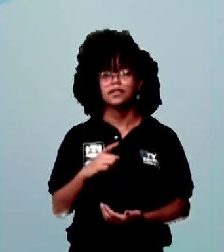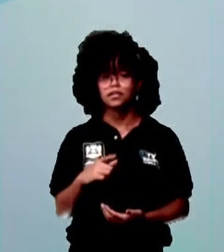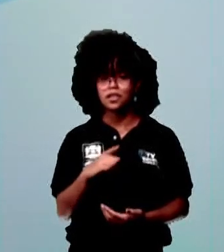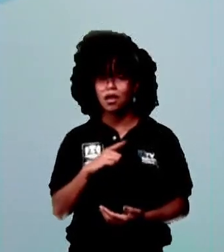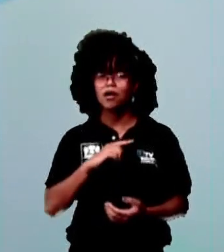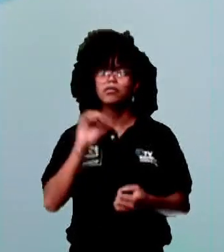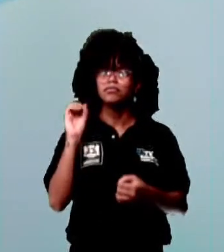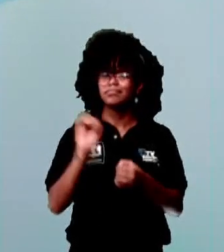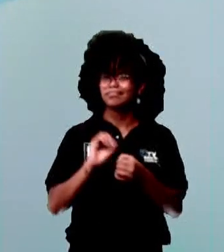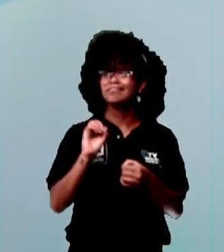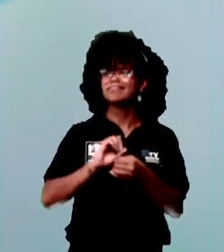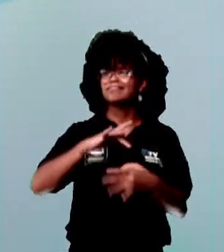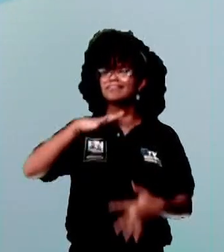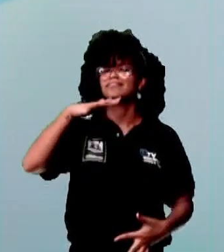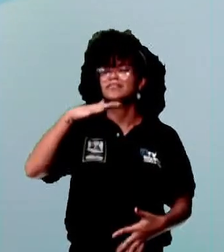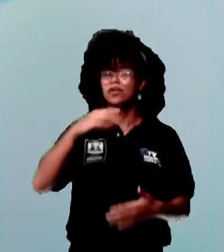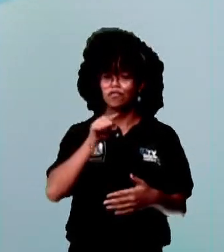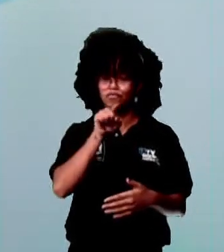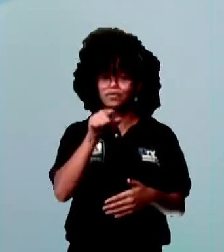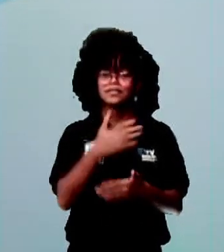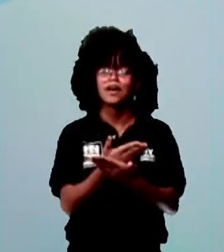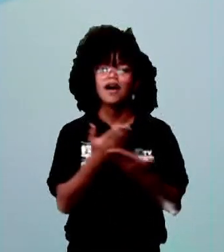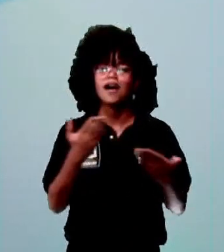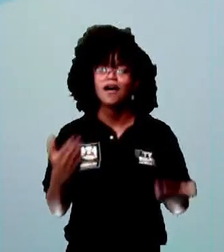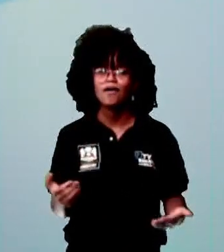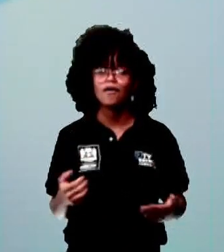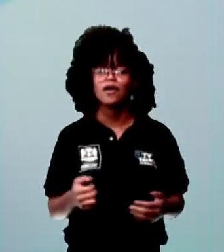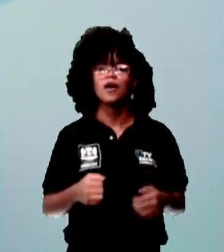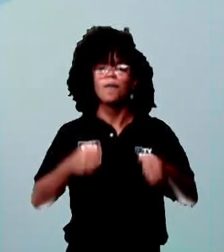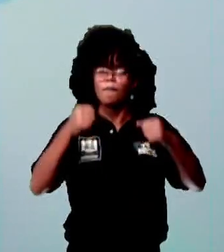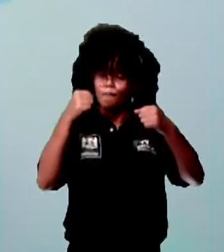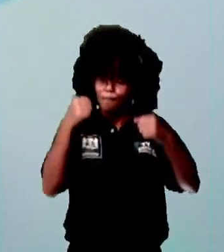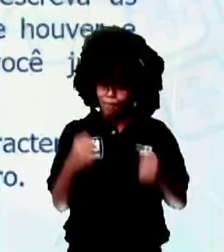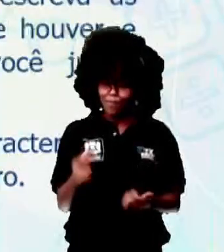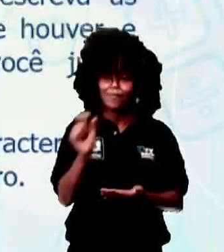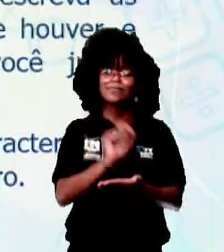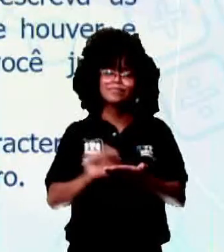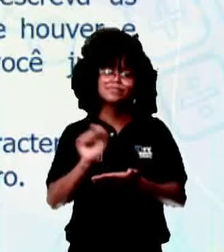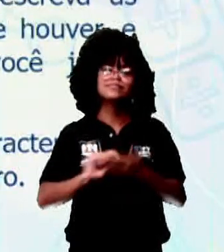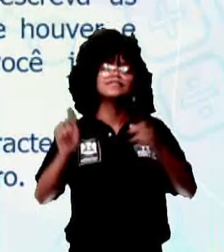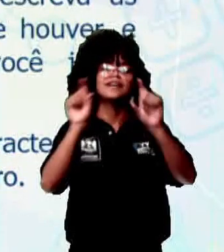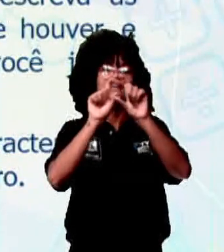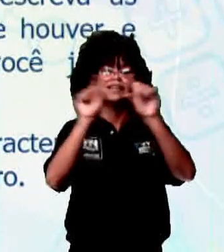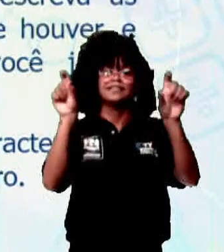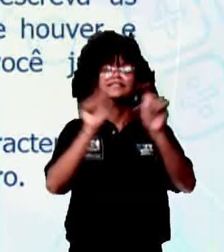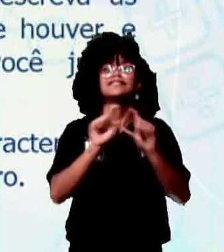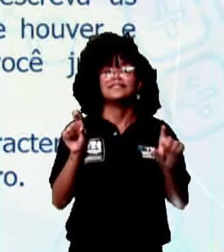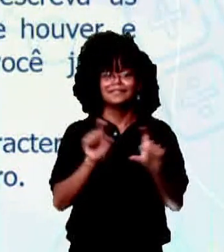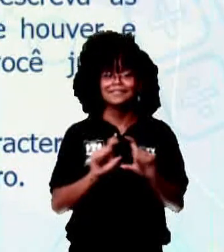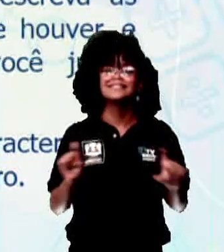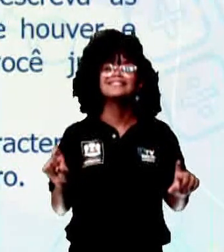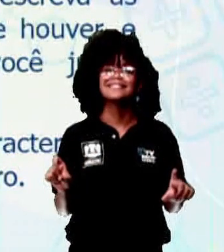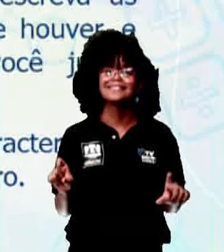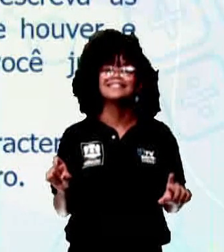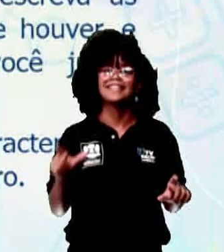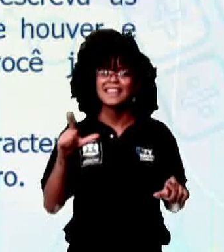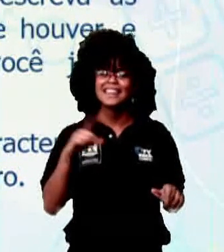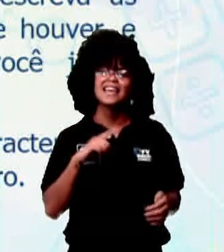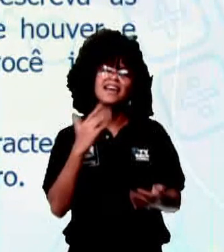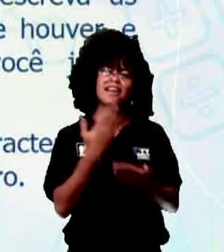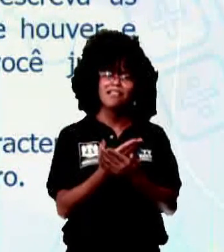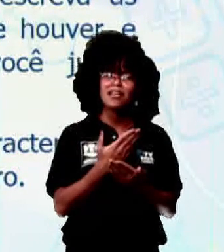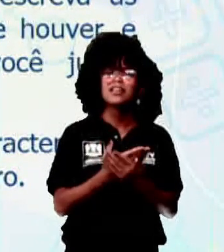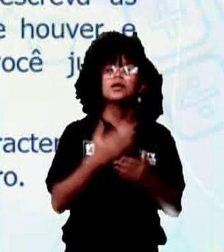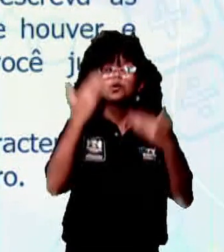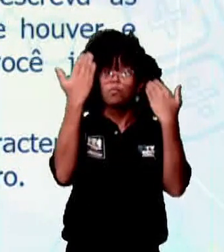produção. Vocês estão mais do que preparados para produzir uma tirinha. E isso vai cair várias vezes em aula e até